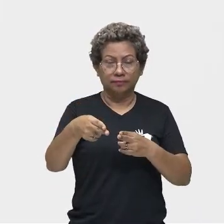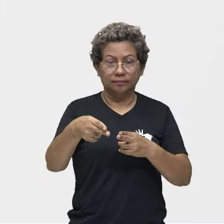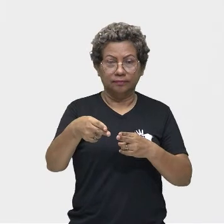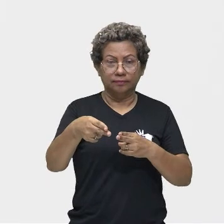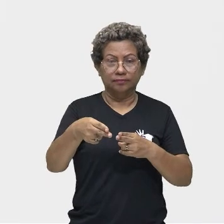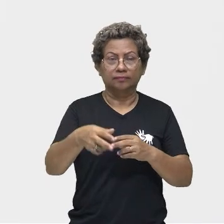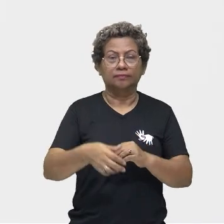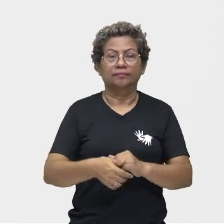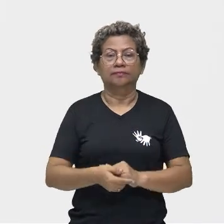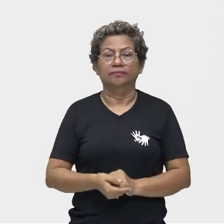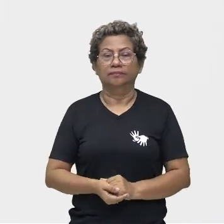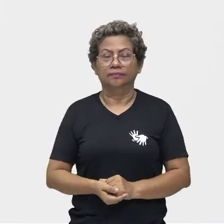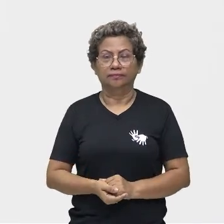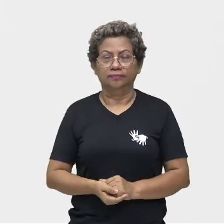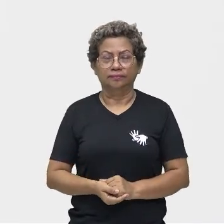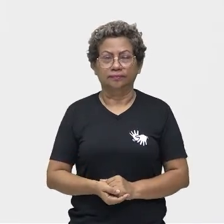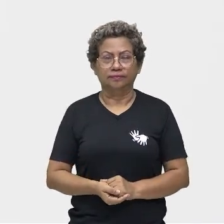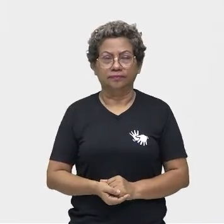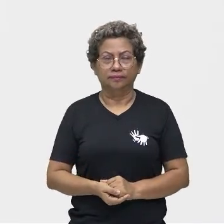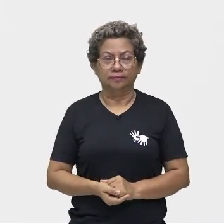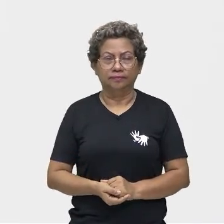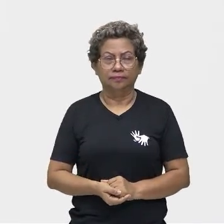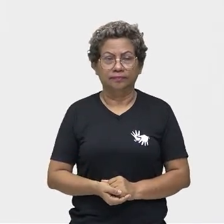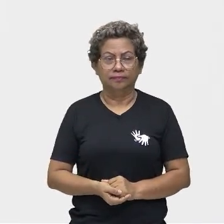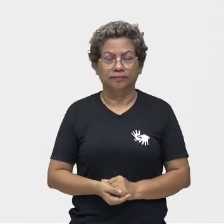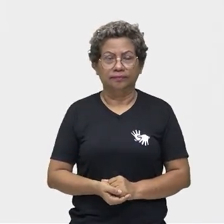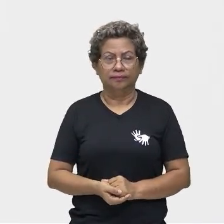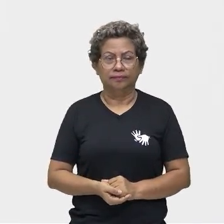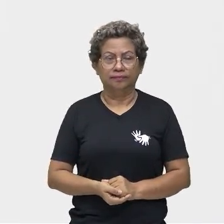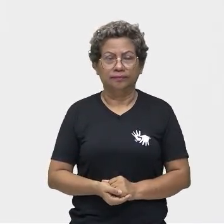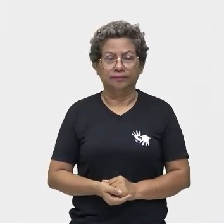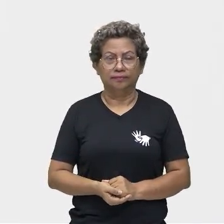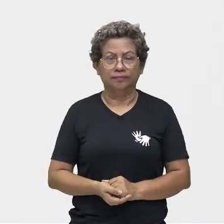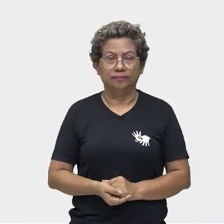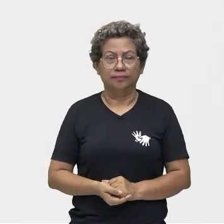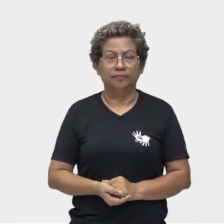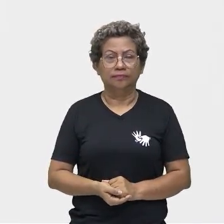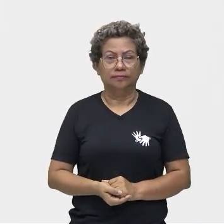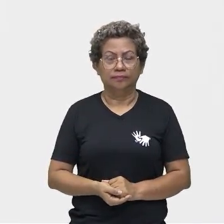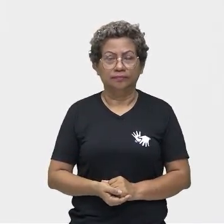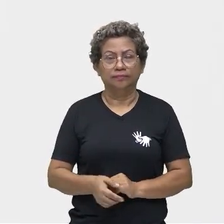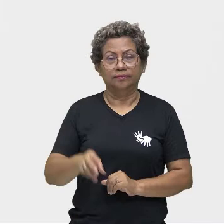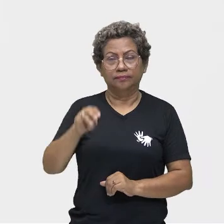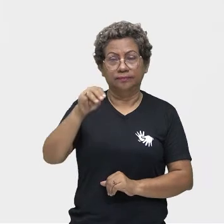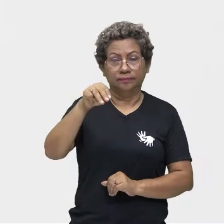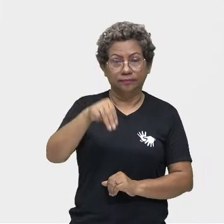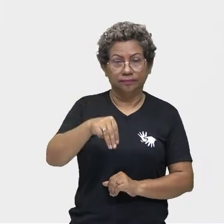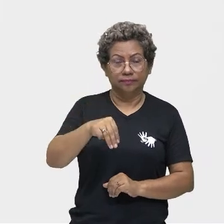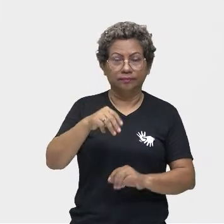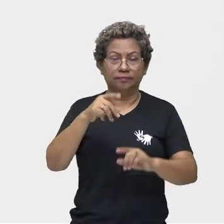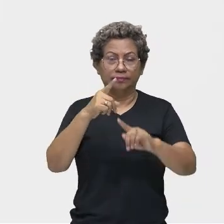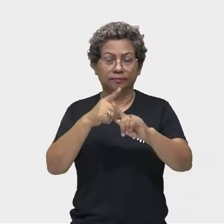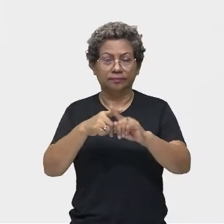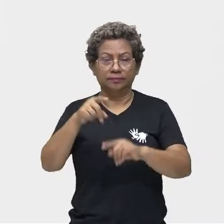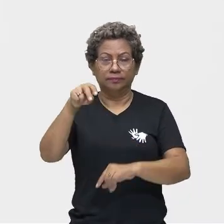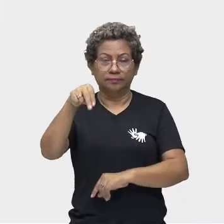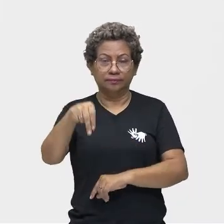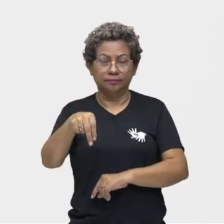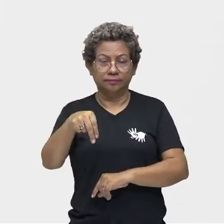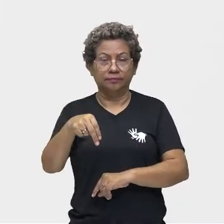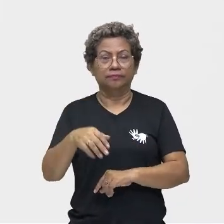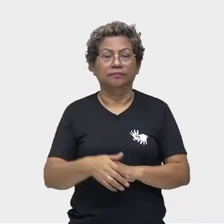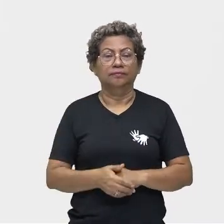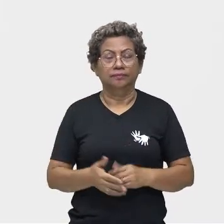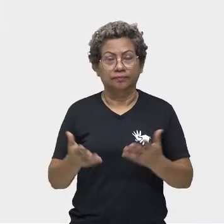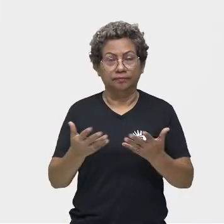igual, né, ao produto das projeções, m vezes n. Então, h